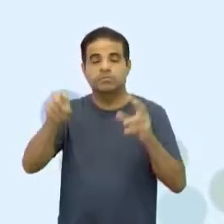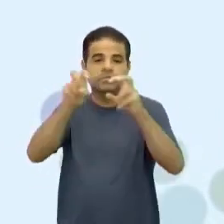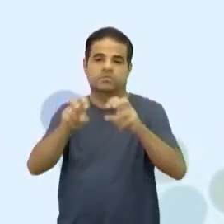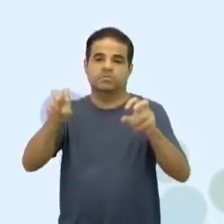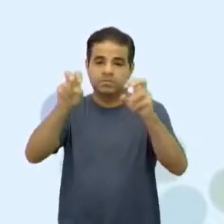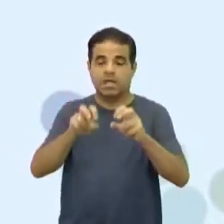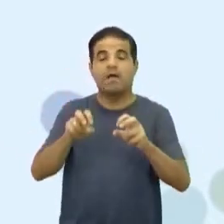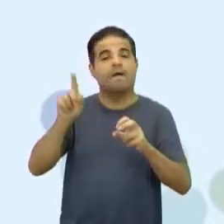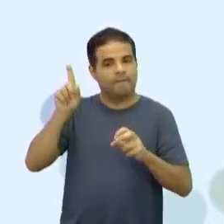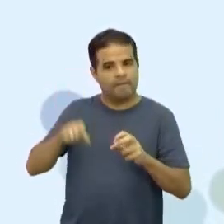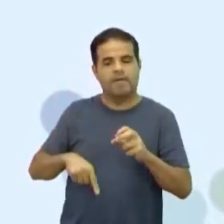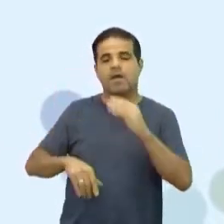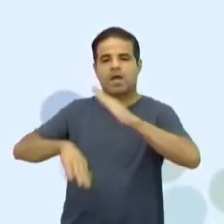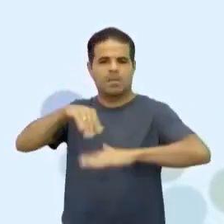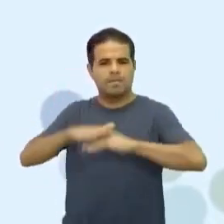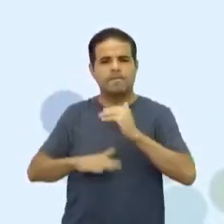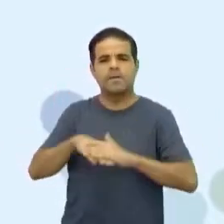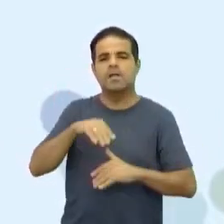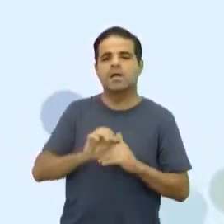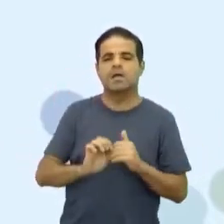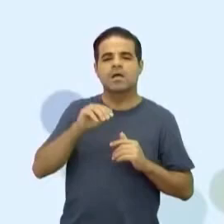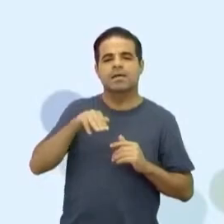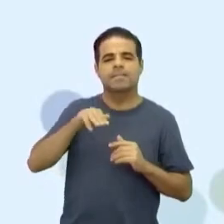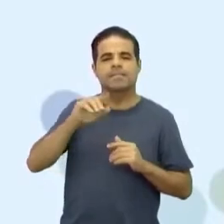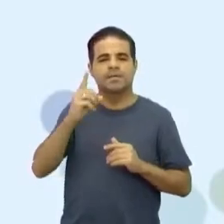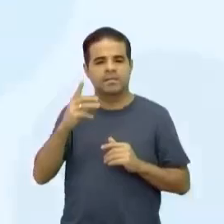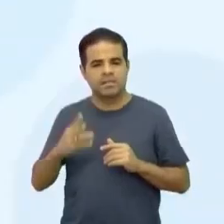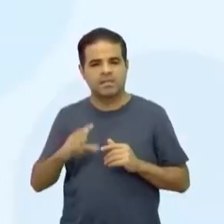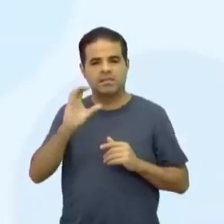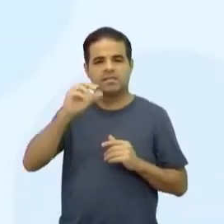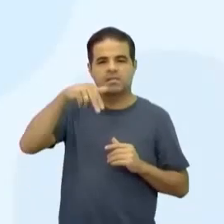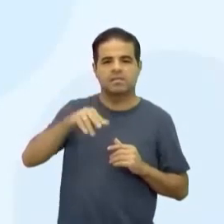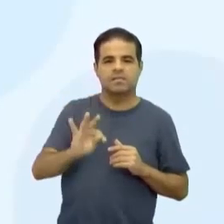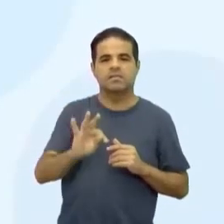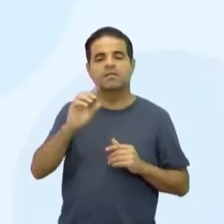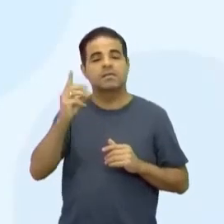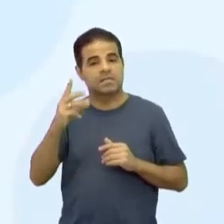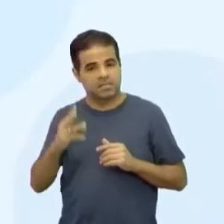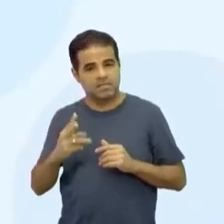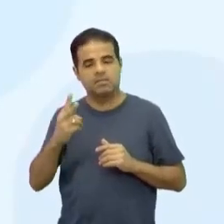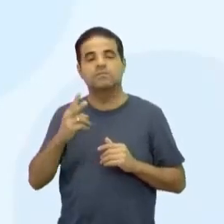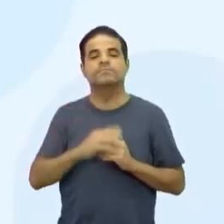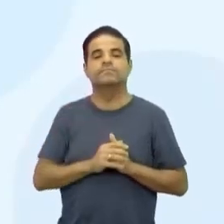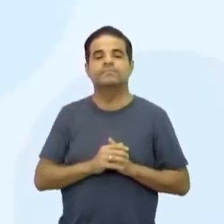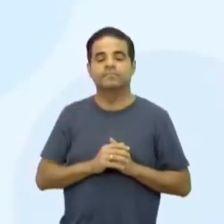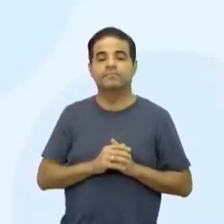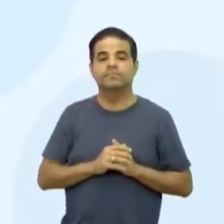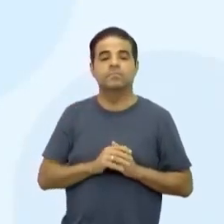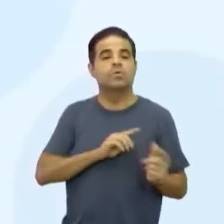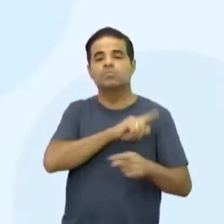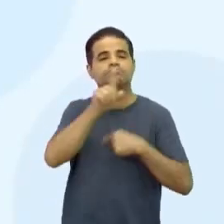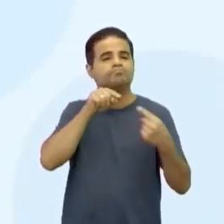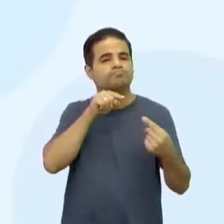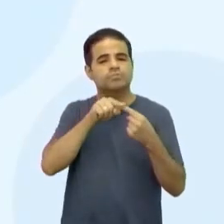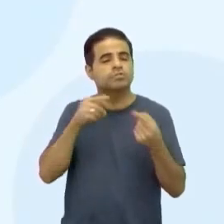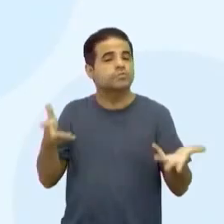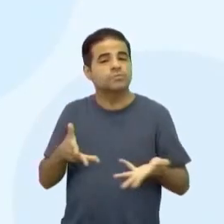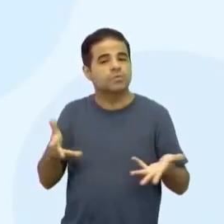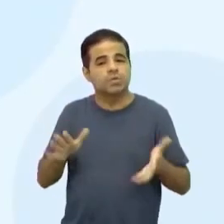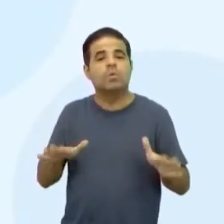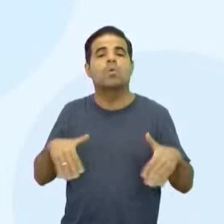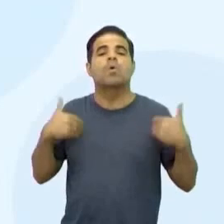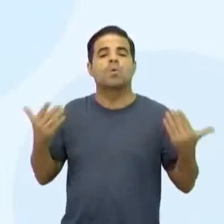digitais. Essa é a habilidade EM13 CNT 203. Tá certo? Então o objetivo nosso aqui